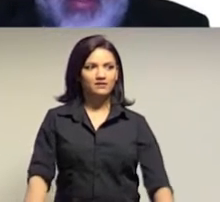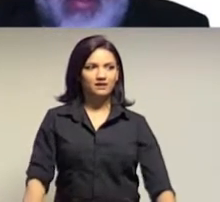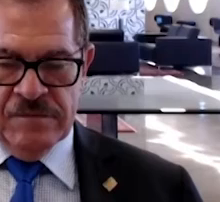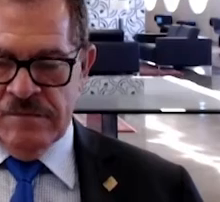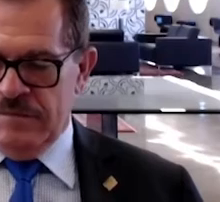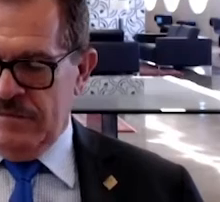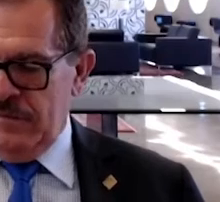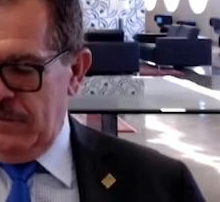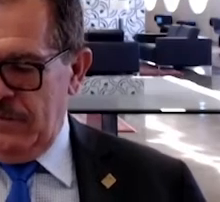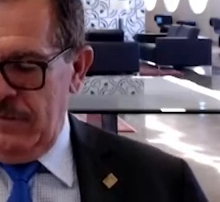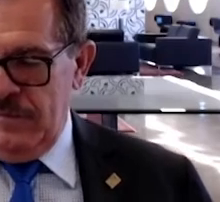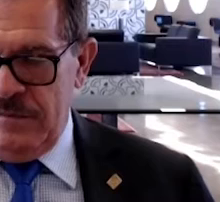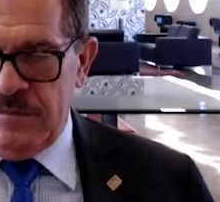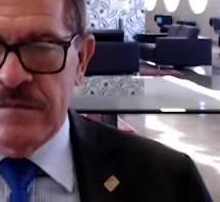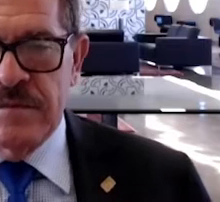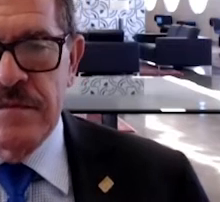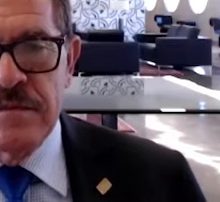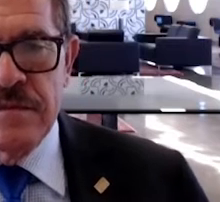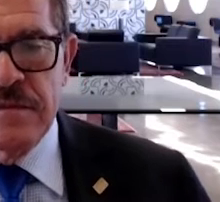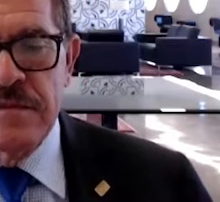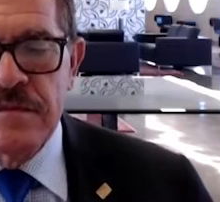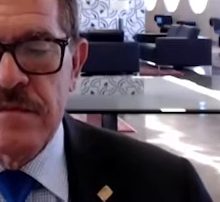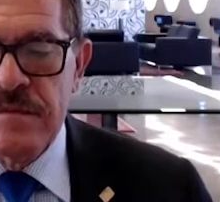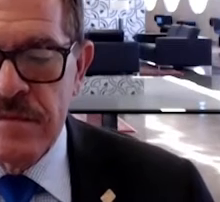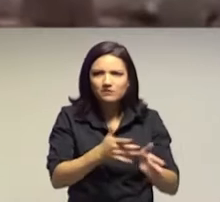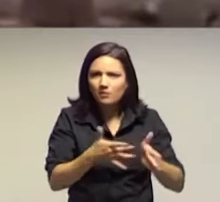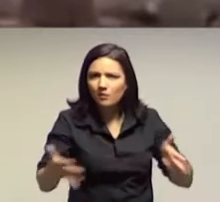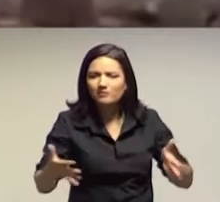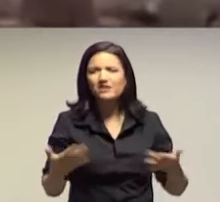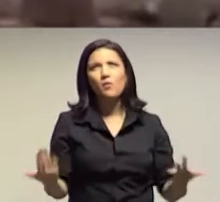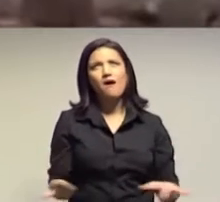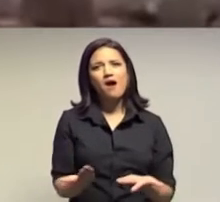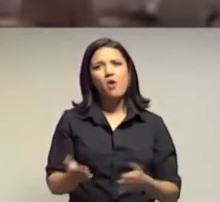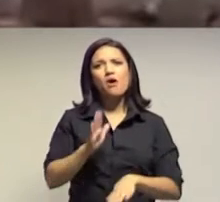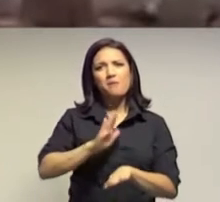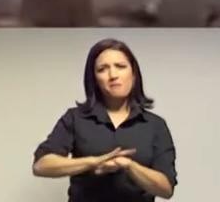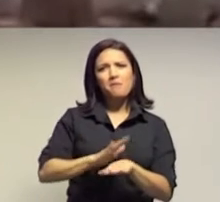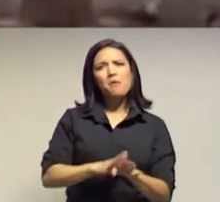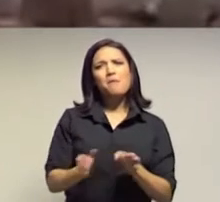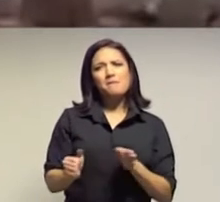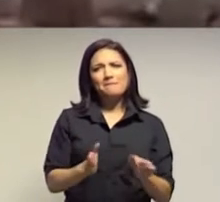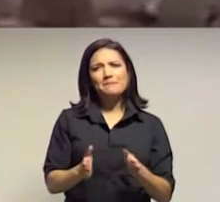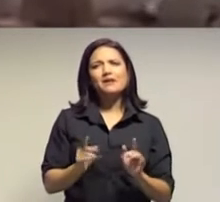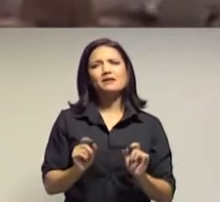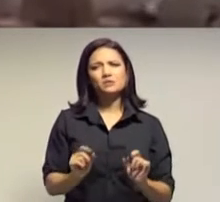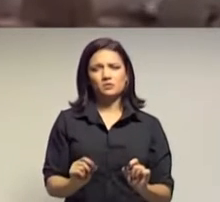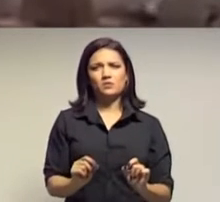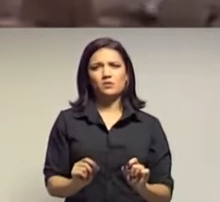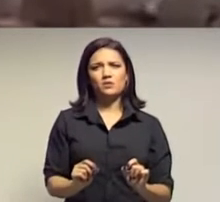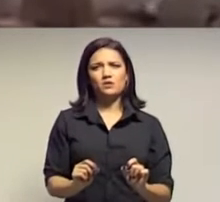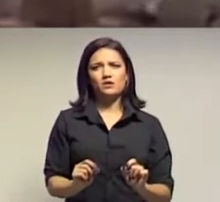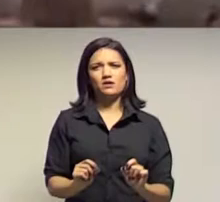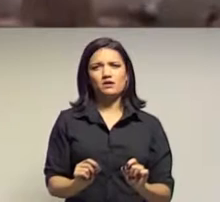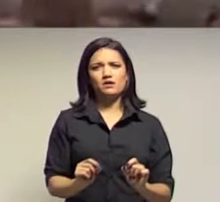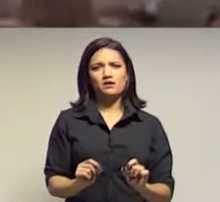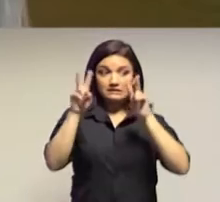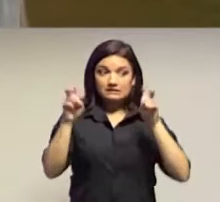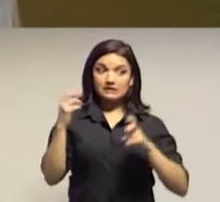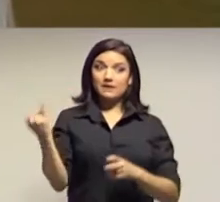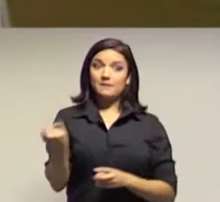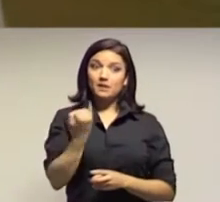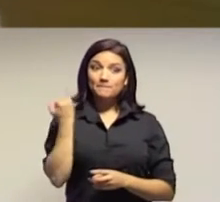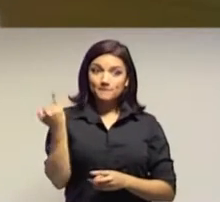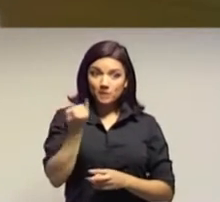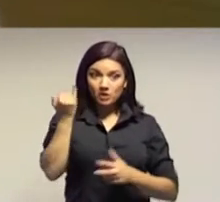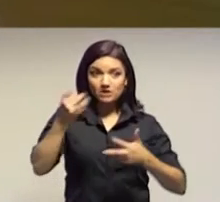públicas agenda 2030 o evento traz a debate assuntos como a relação entre as mudanças climáticas o acordo de Paris e